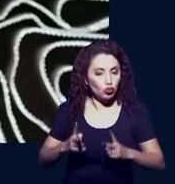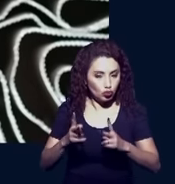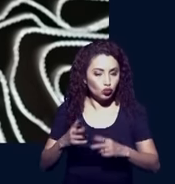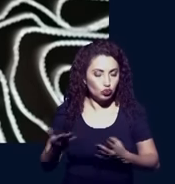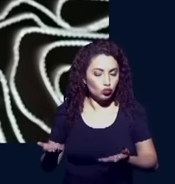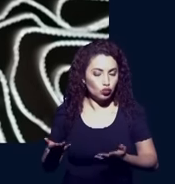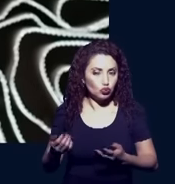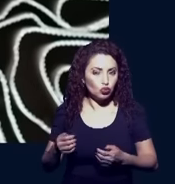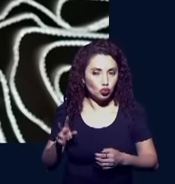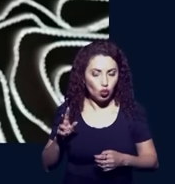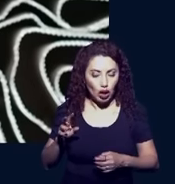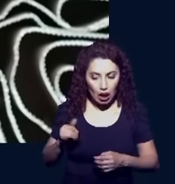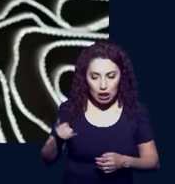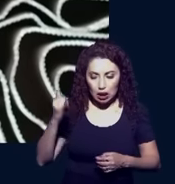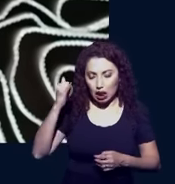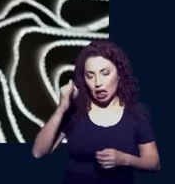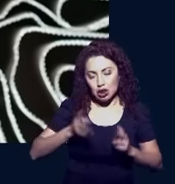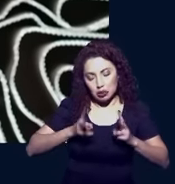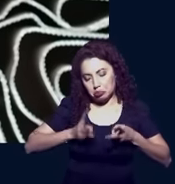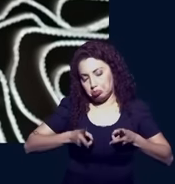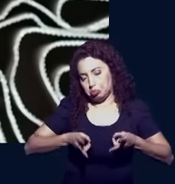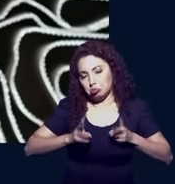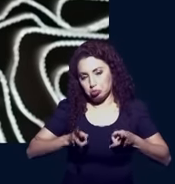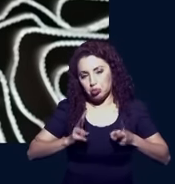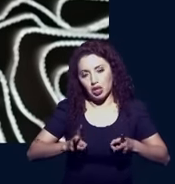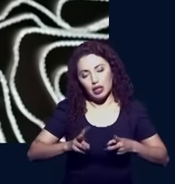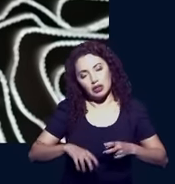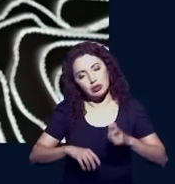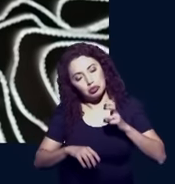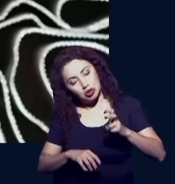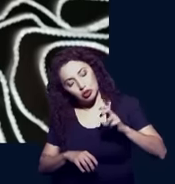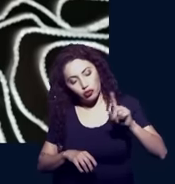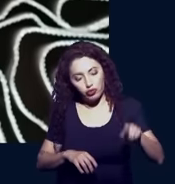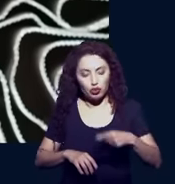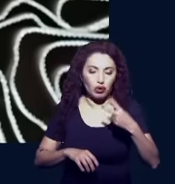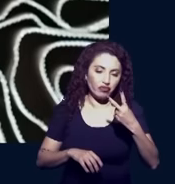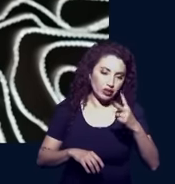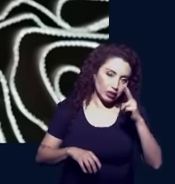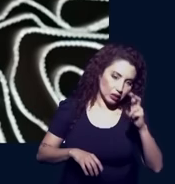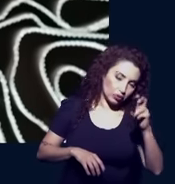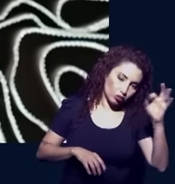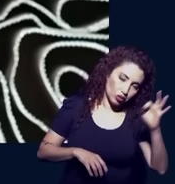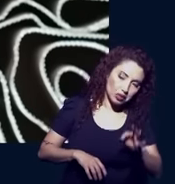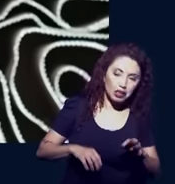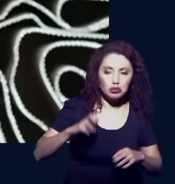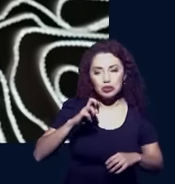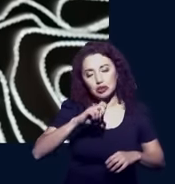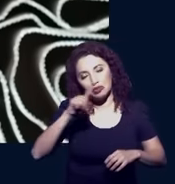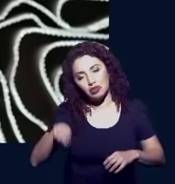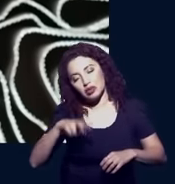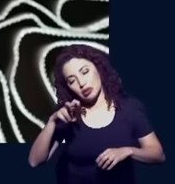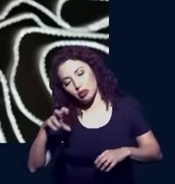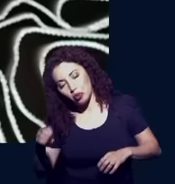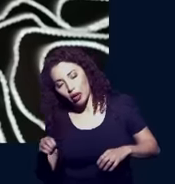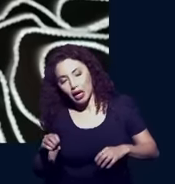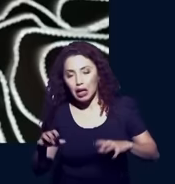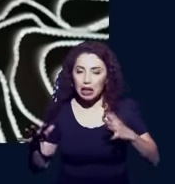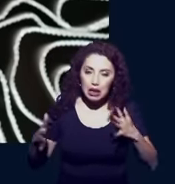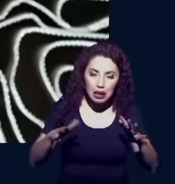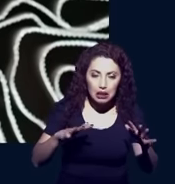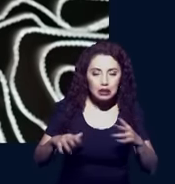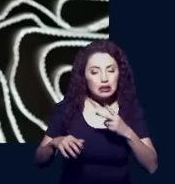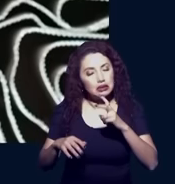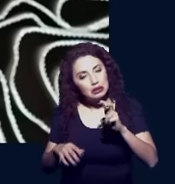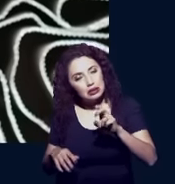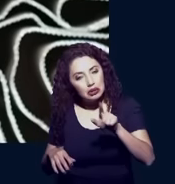eh no patamar atual que é entre 525 e 5,50 ela se forma ali mais ou menos no 530 35